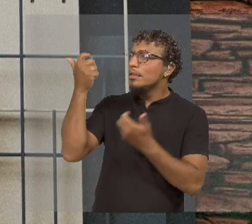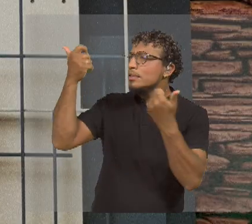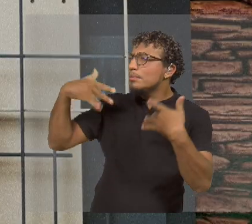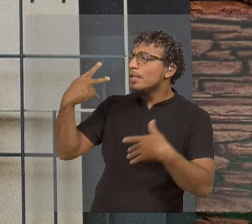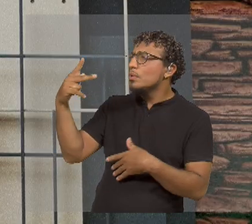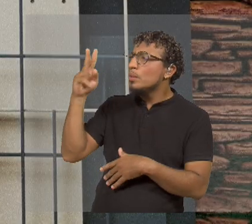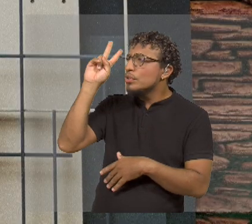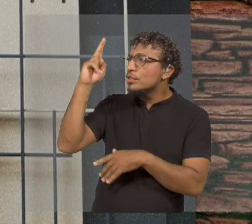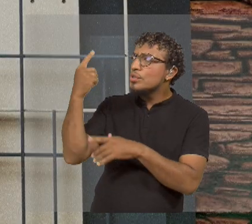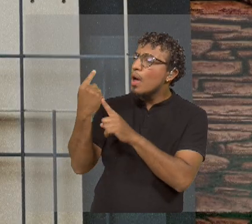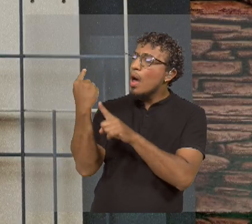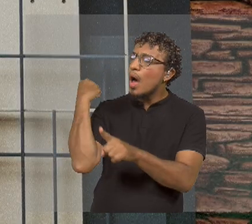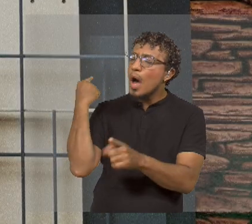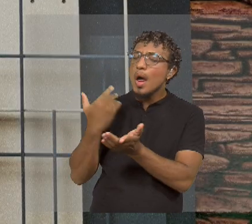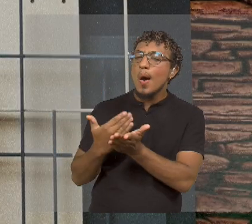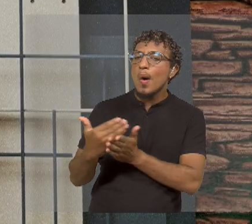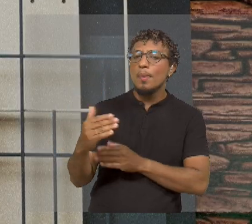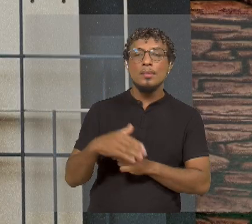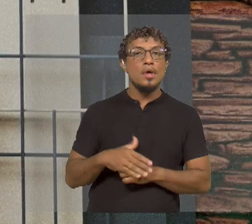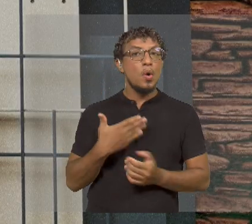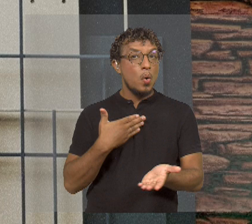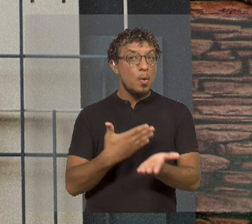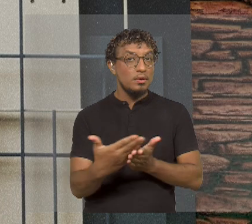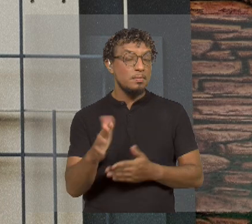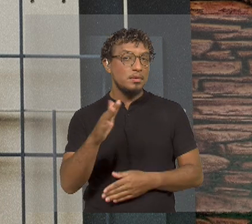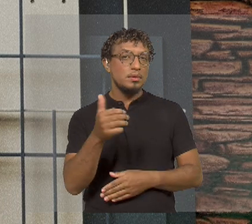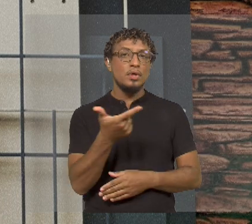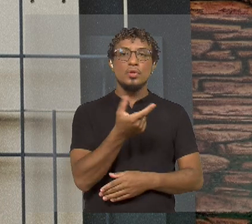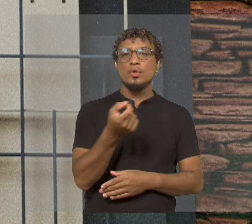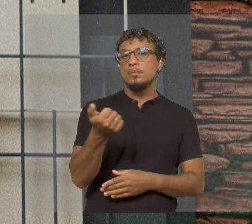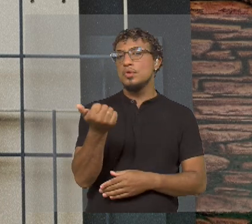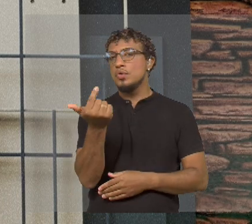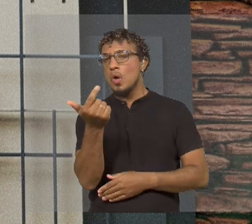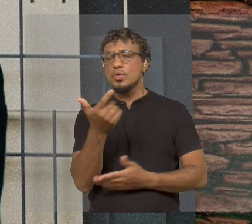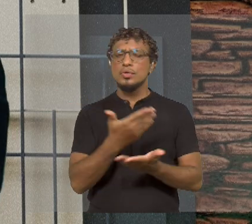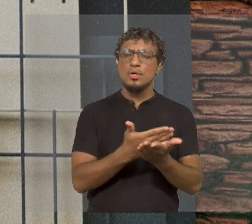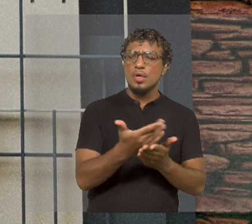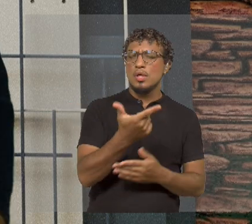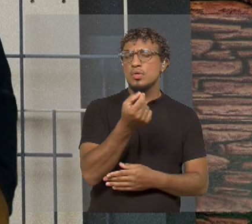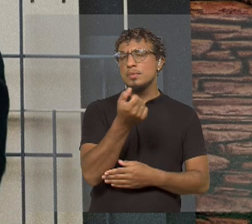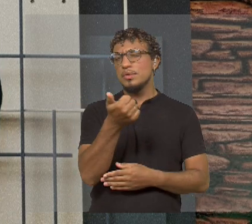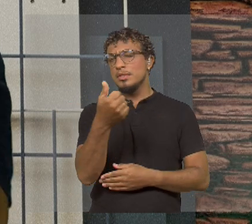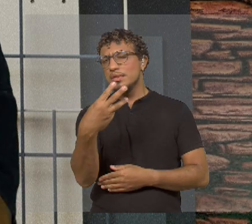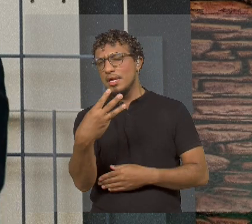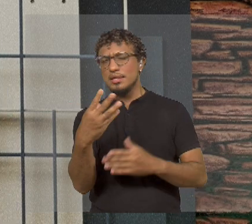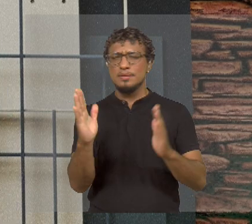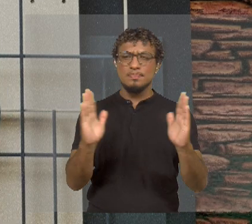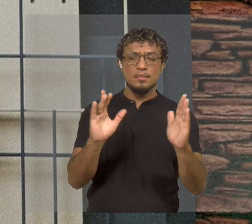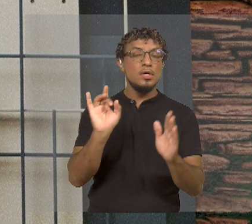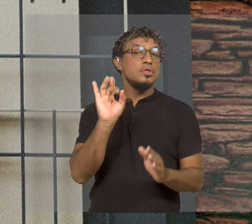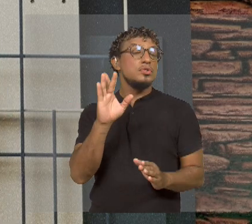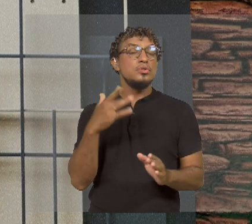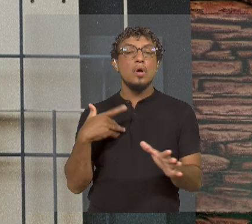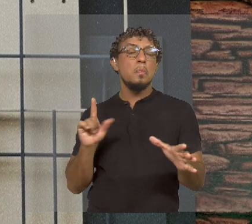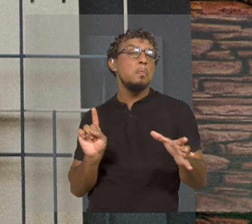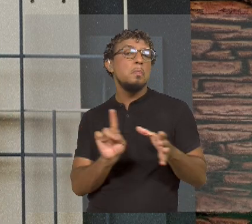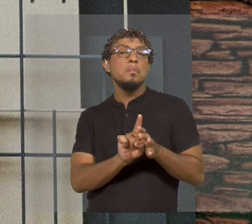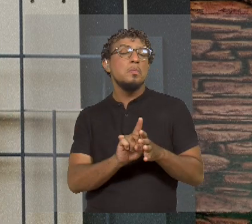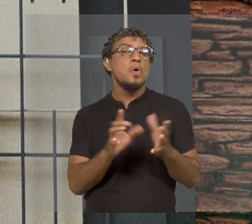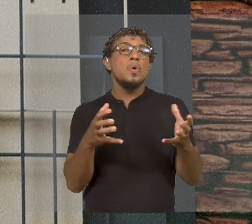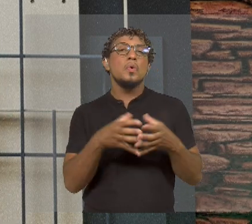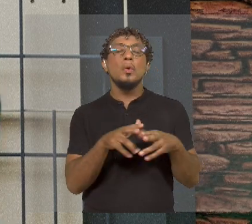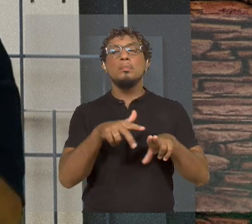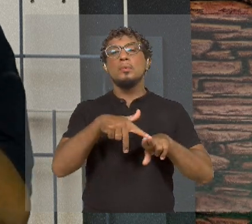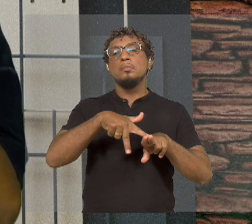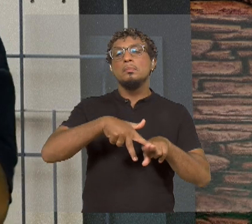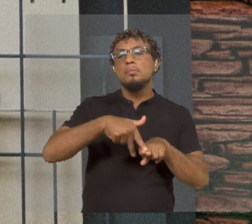rapper. Então, comecei ali em meados de 2012, 2013, né? Comecei só como uma pessoa que se integrava no movimento do